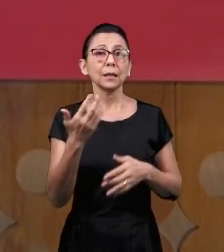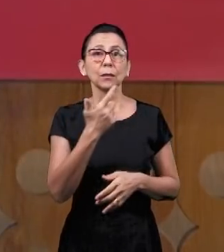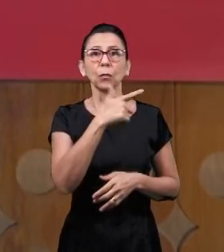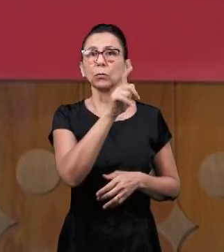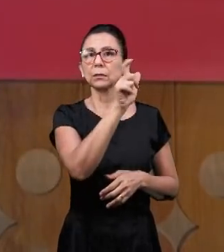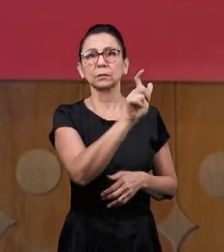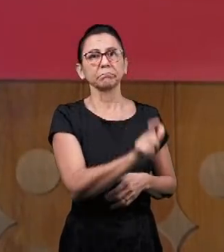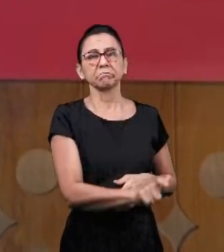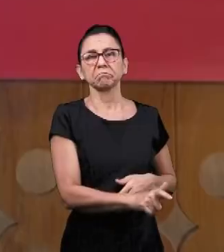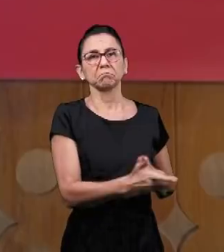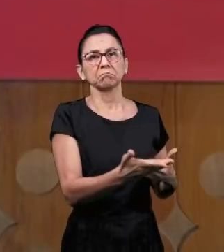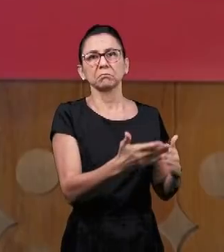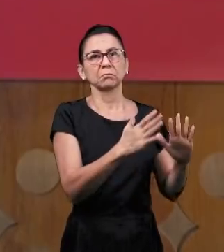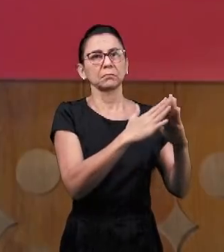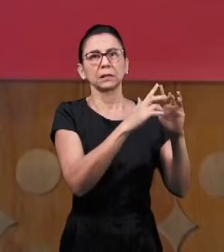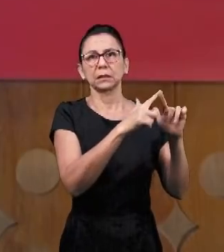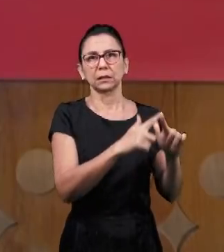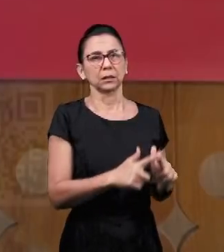Então, se eu